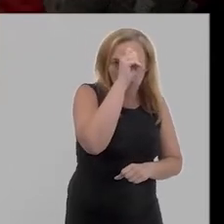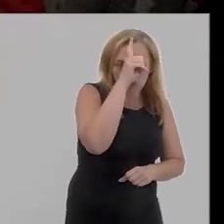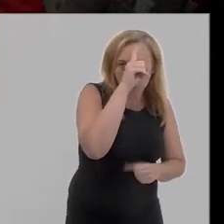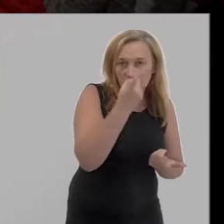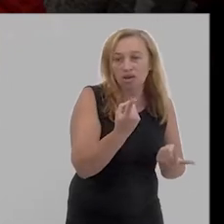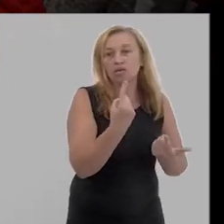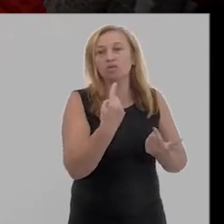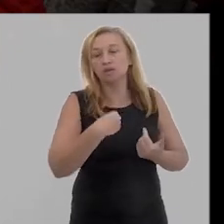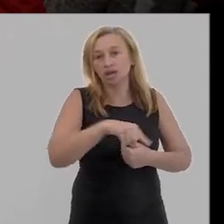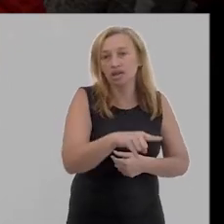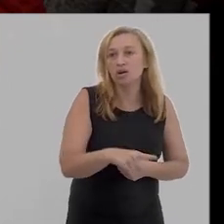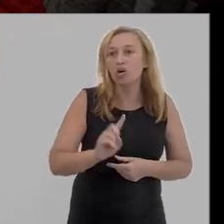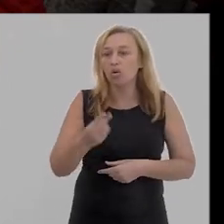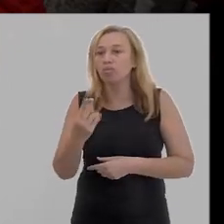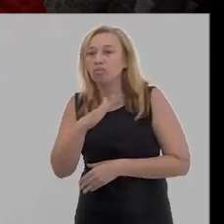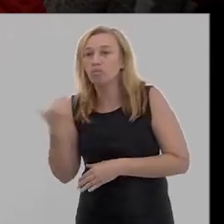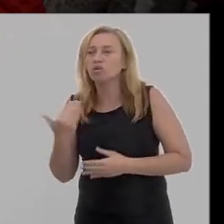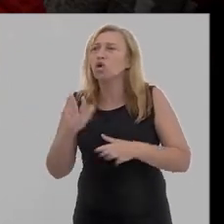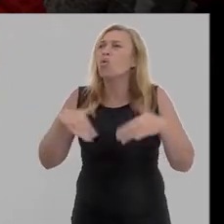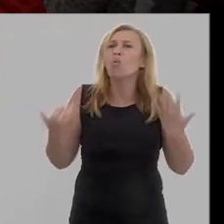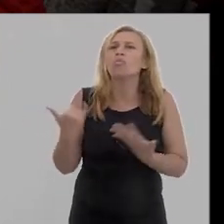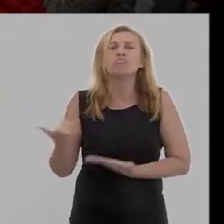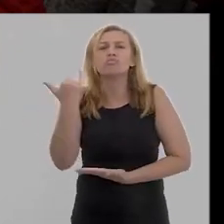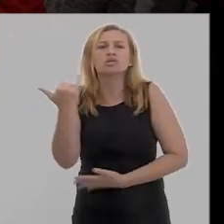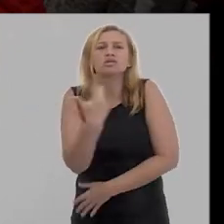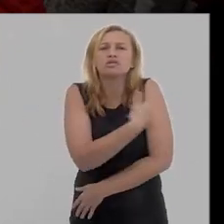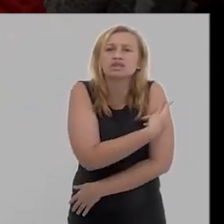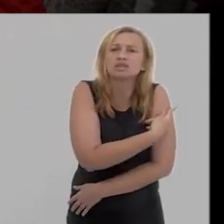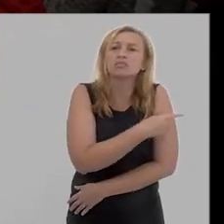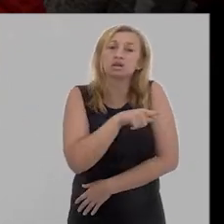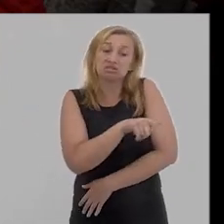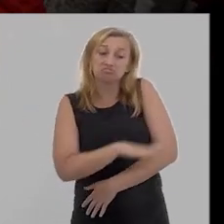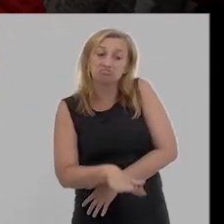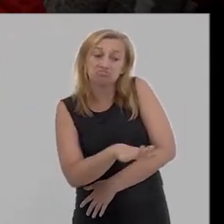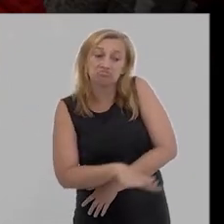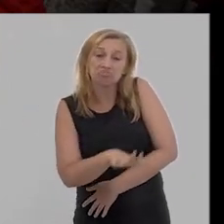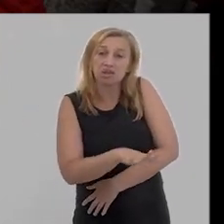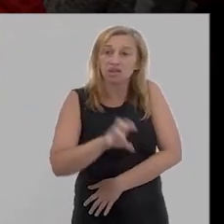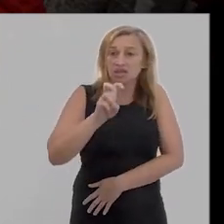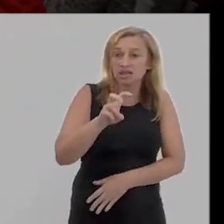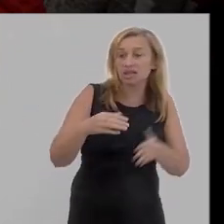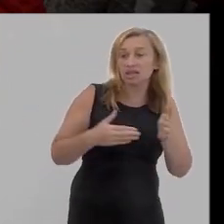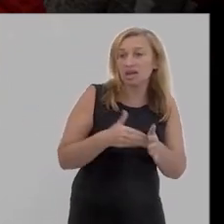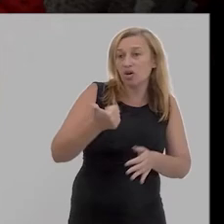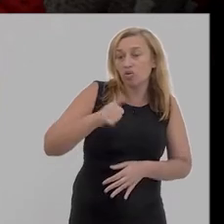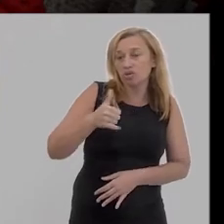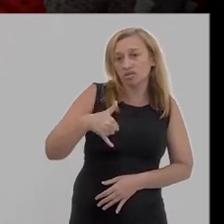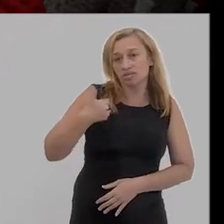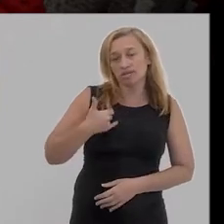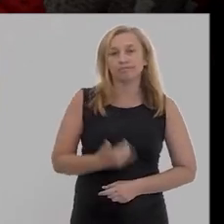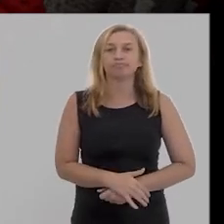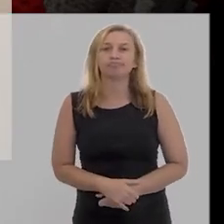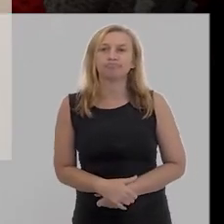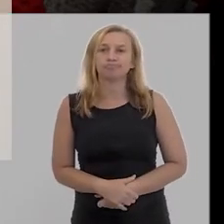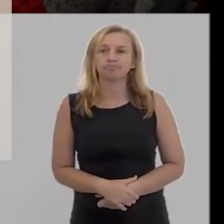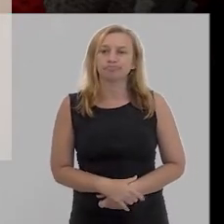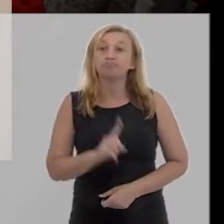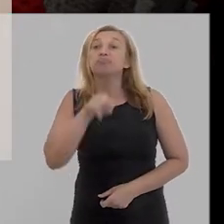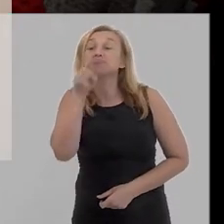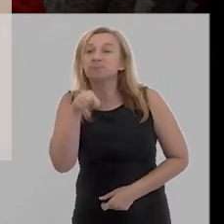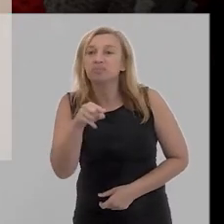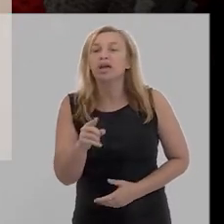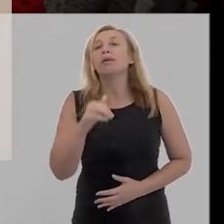criança a óbito, né? A doença. Qual a importância da vacinação para essas crianças de 5 a 11 anos de idade?